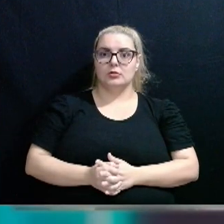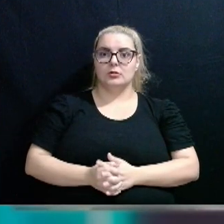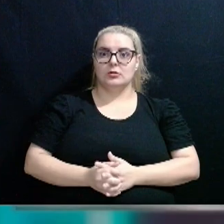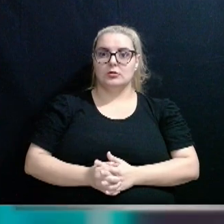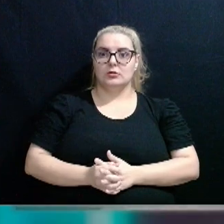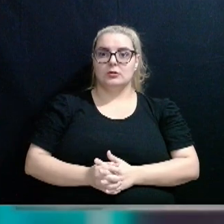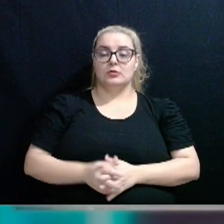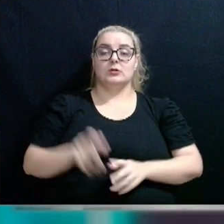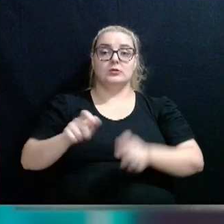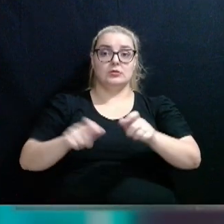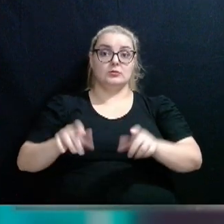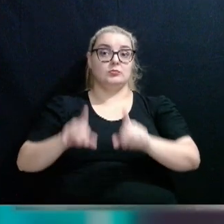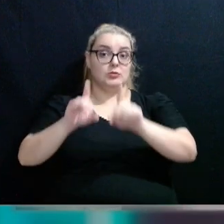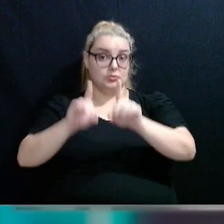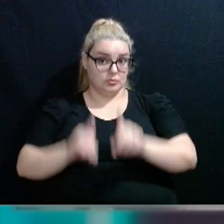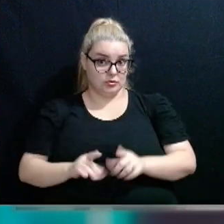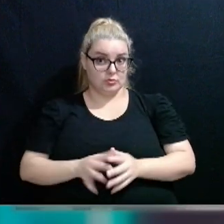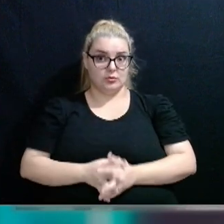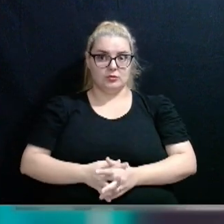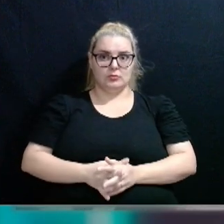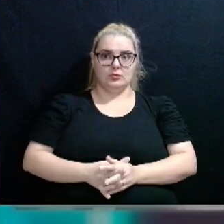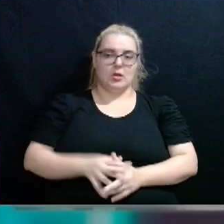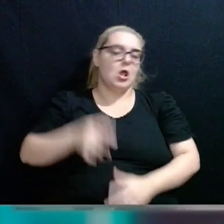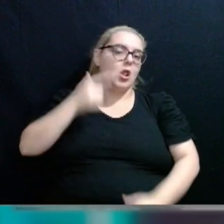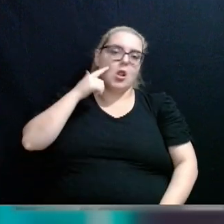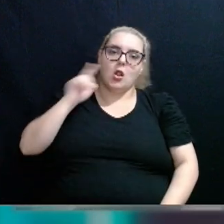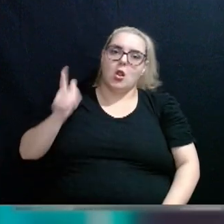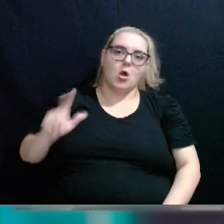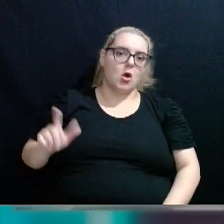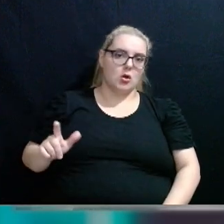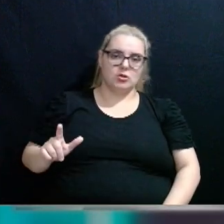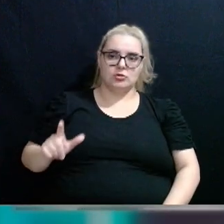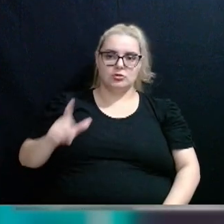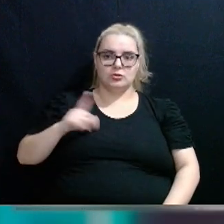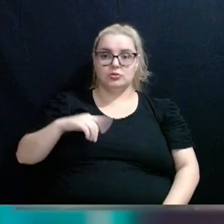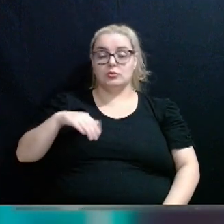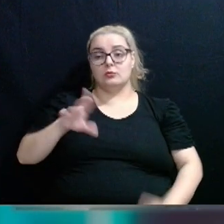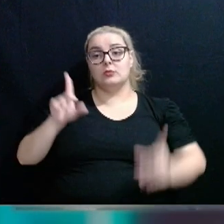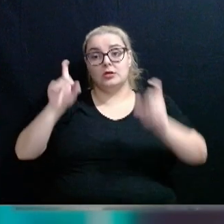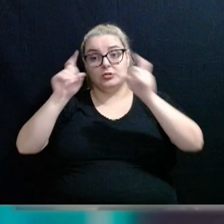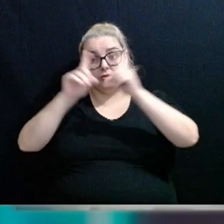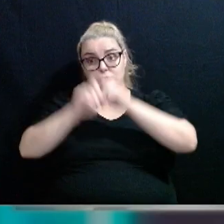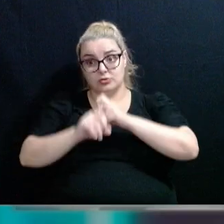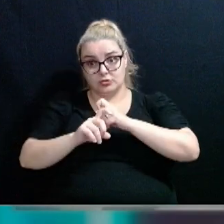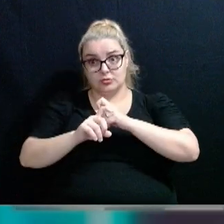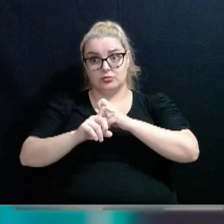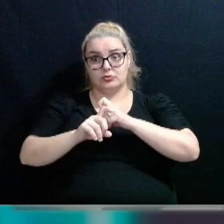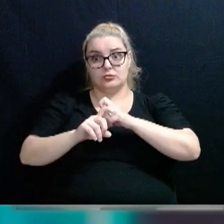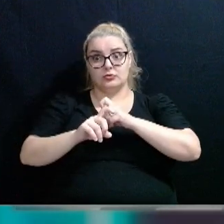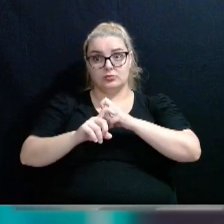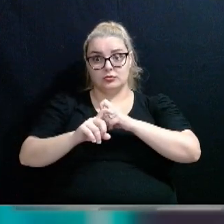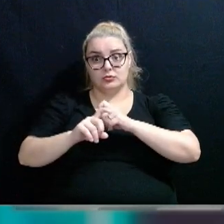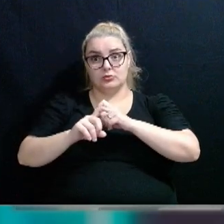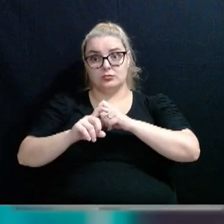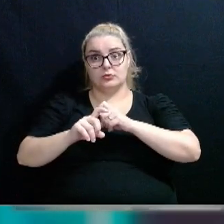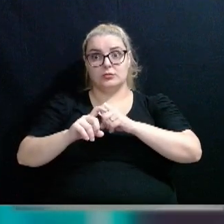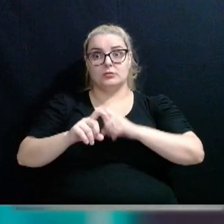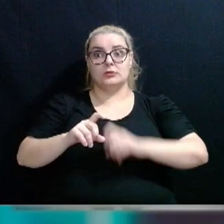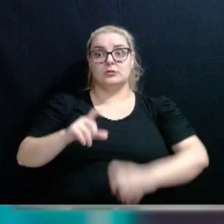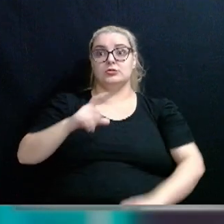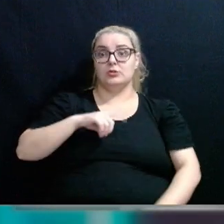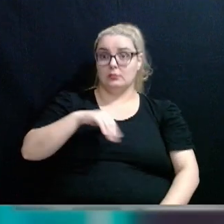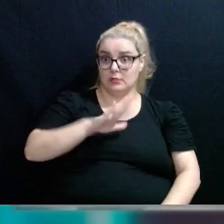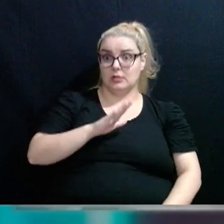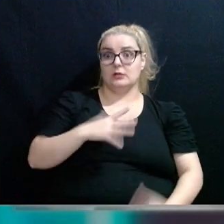com deficiência, obviamente, tinham mais dificuldades ainda para adquirir